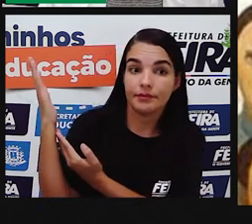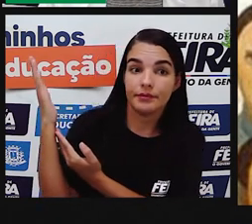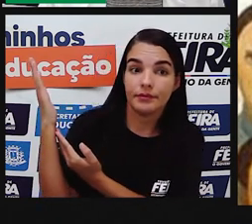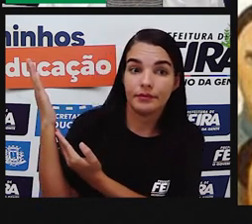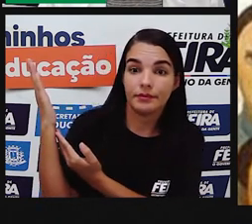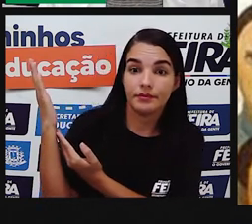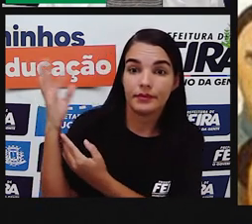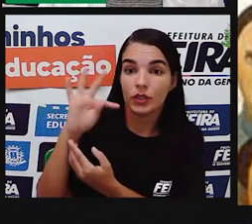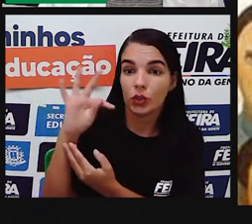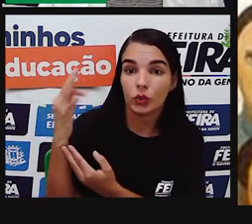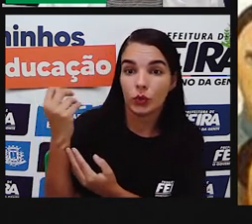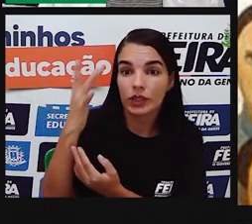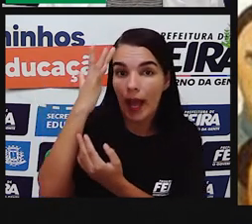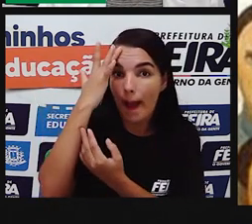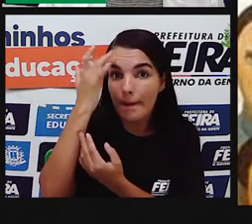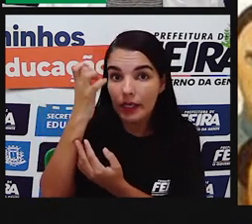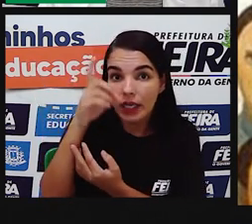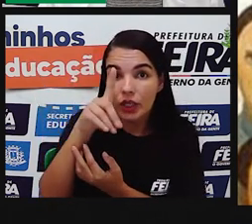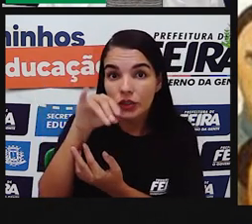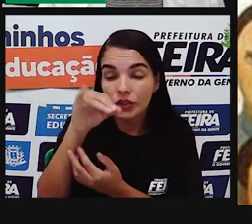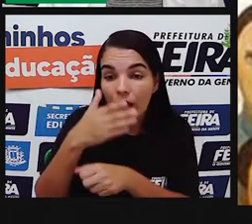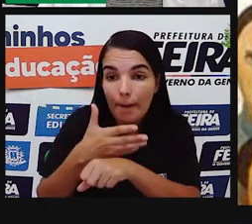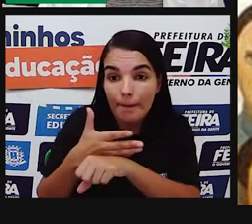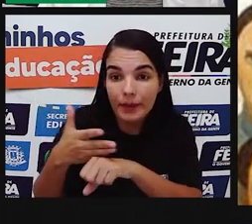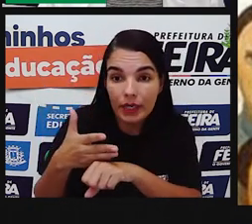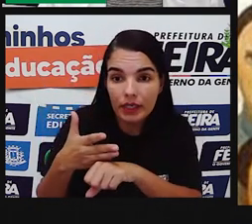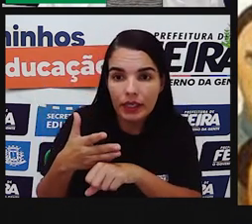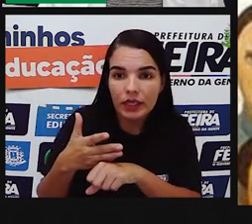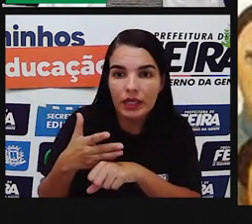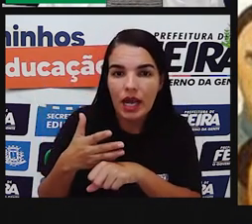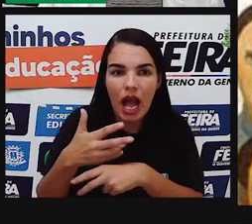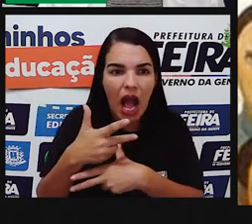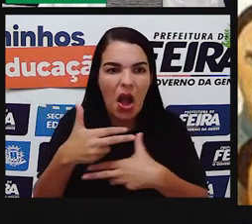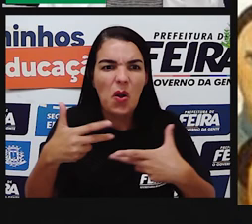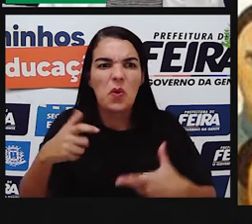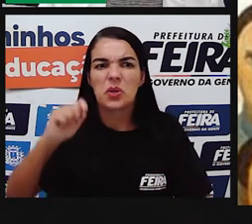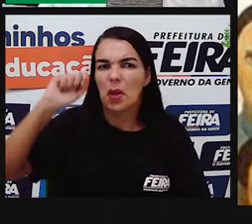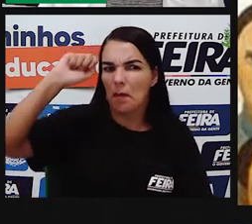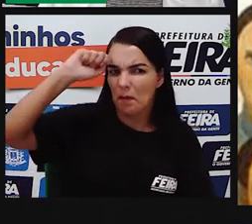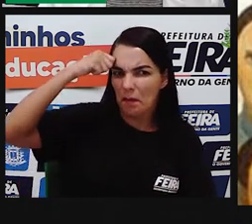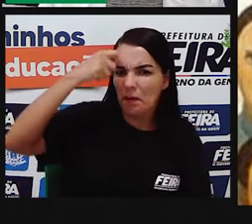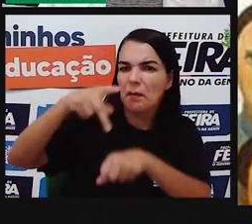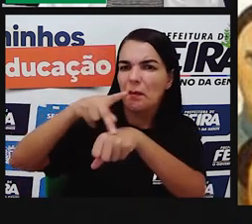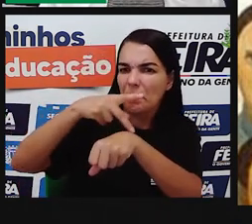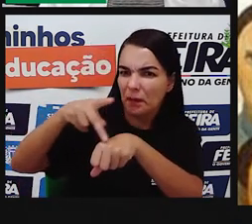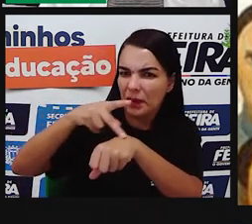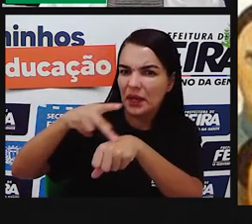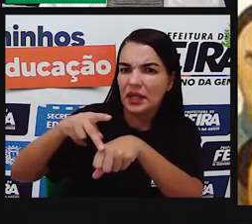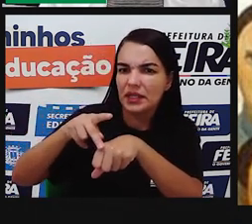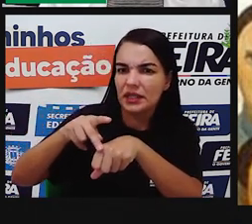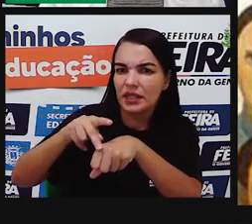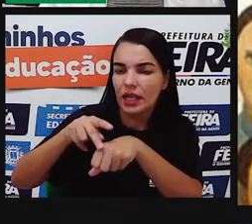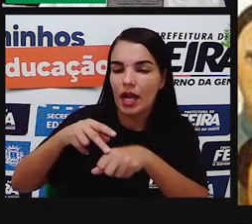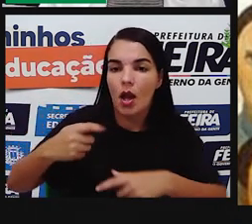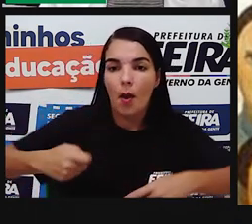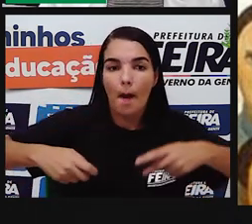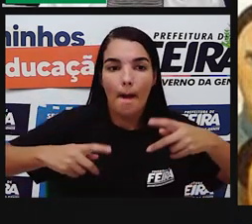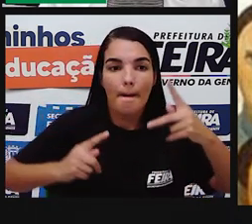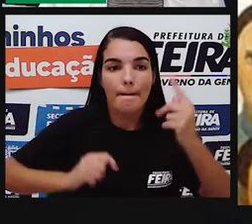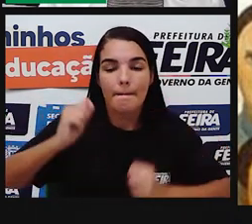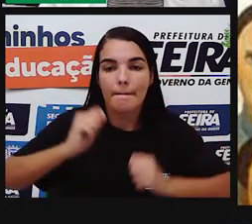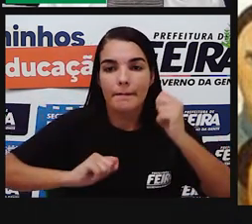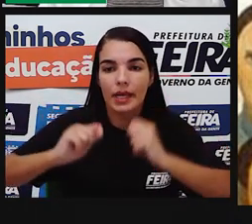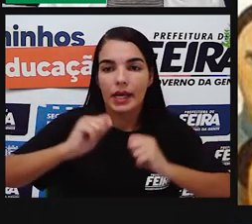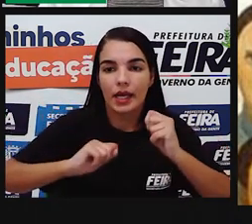aí. Amanhã é dia de branco, a coisa tá preta, mercado negro,